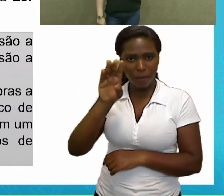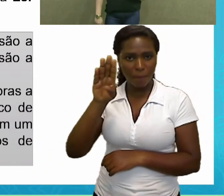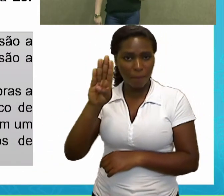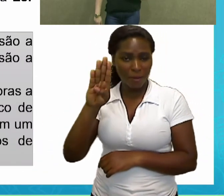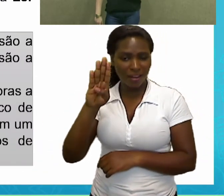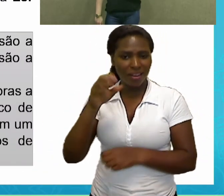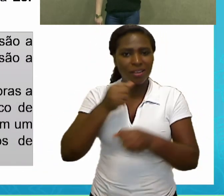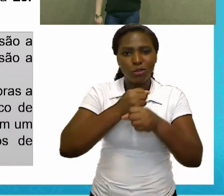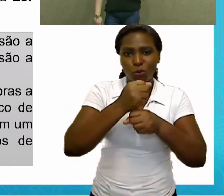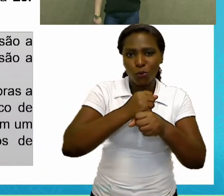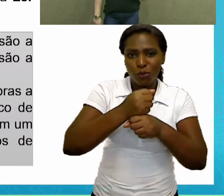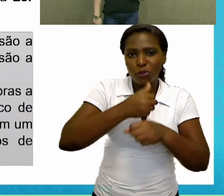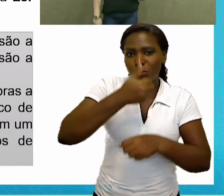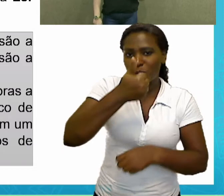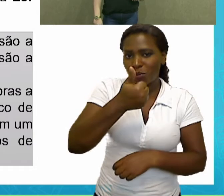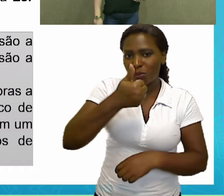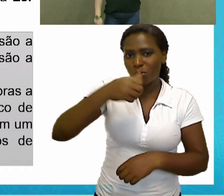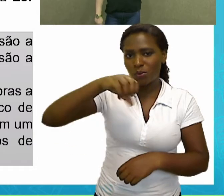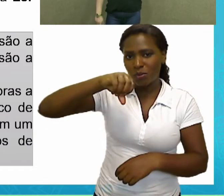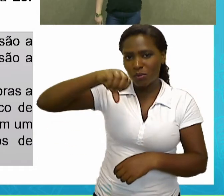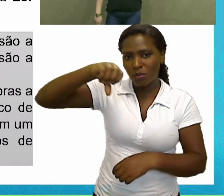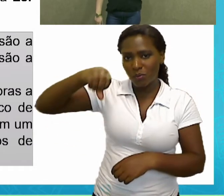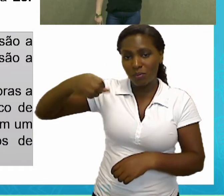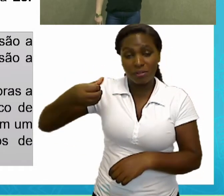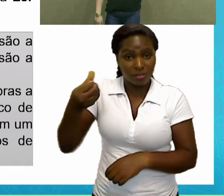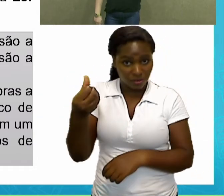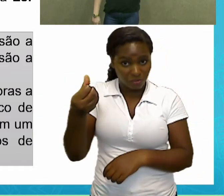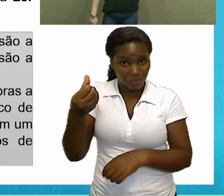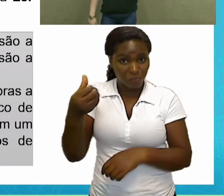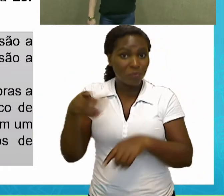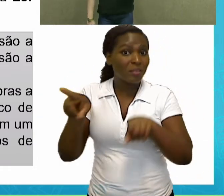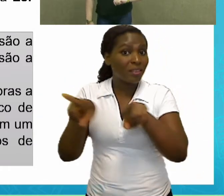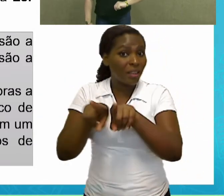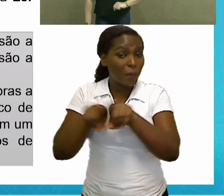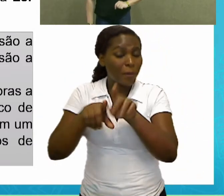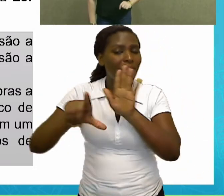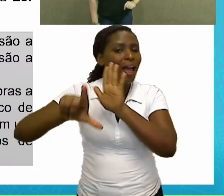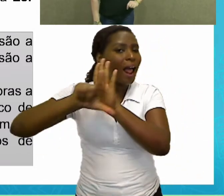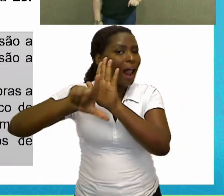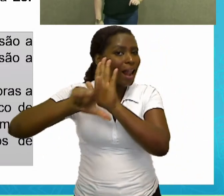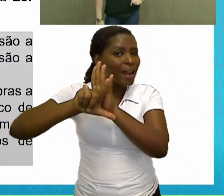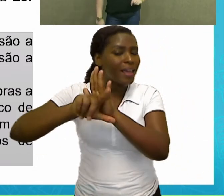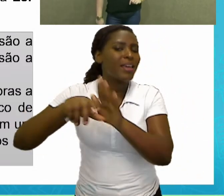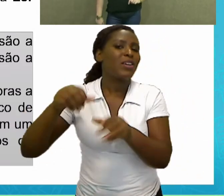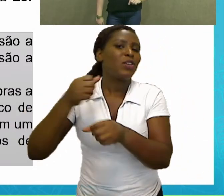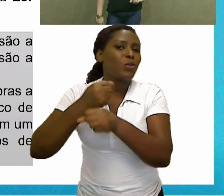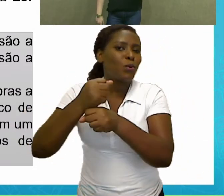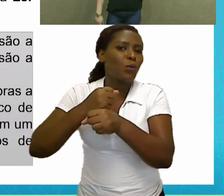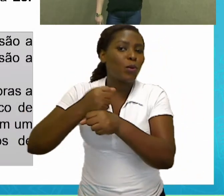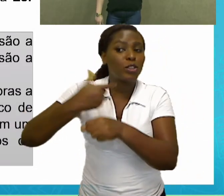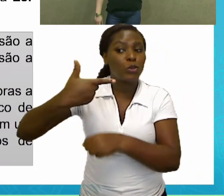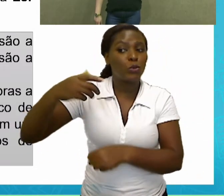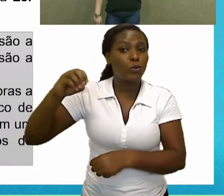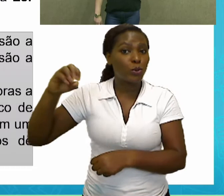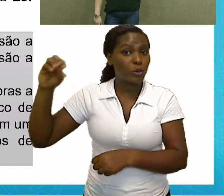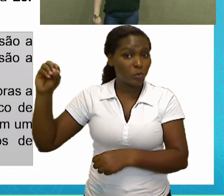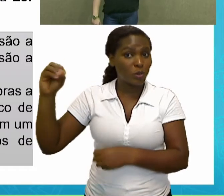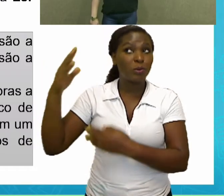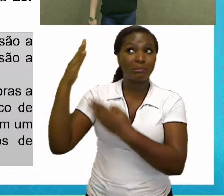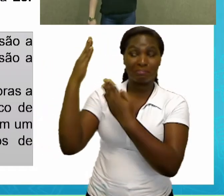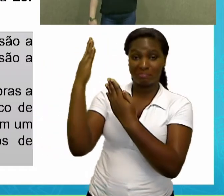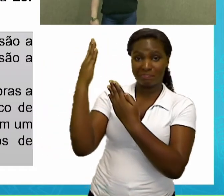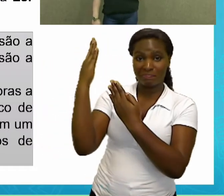de 1996 e da Lei de 19 de dezembro de 2000, a Libras